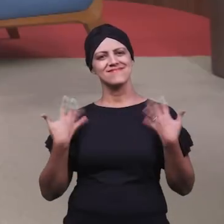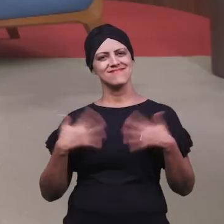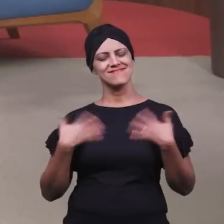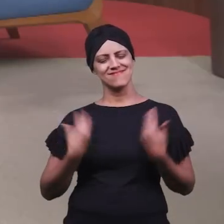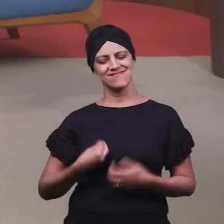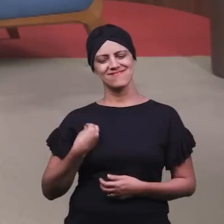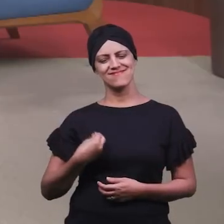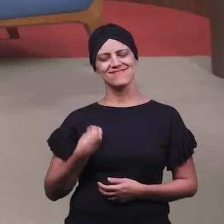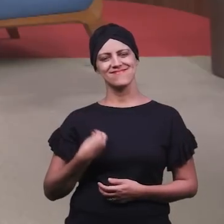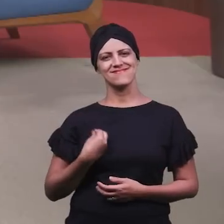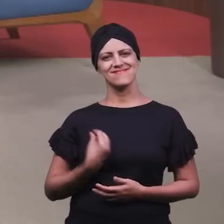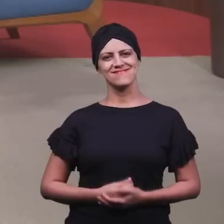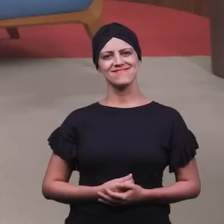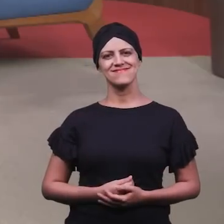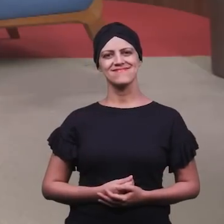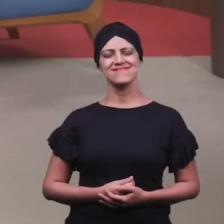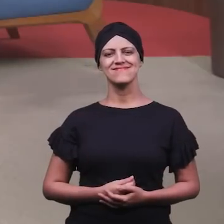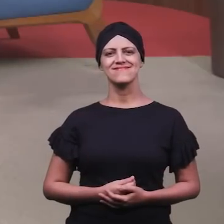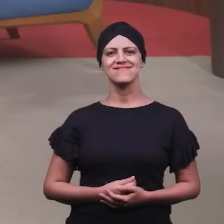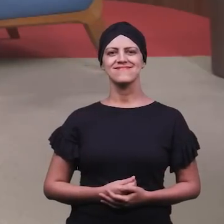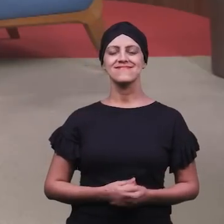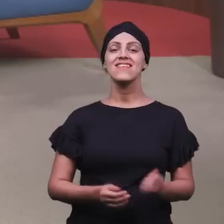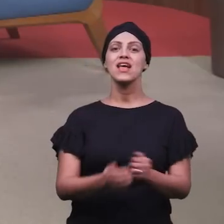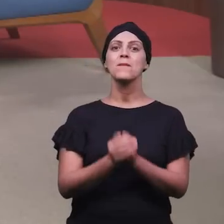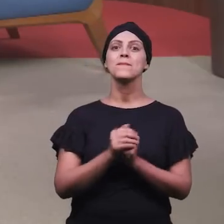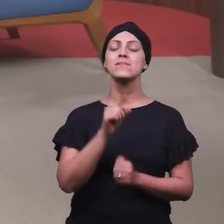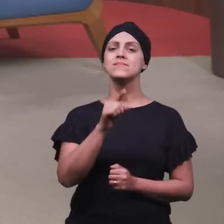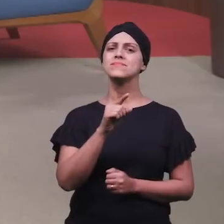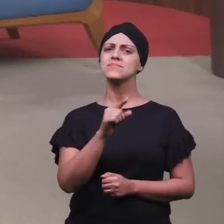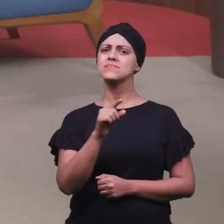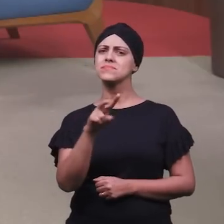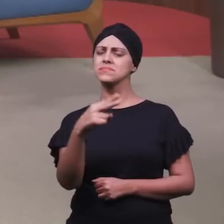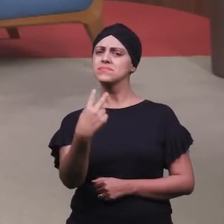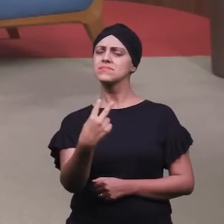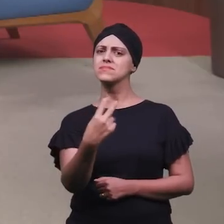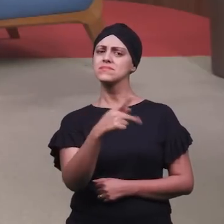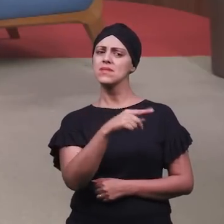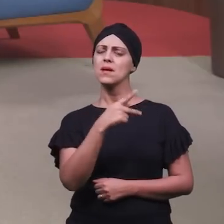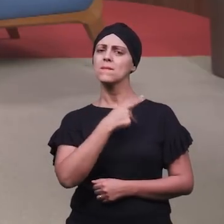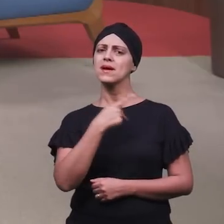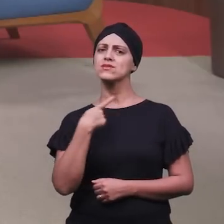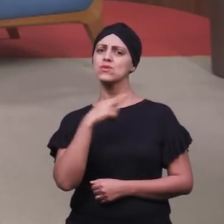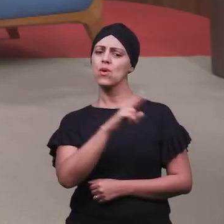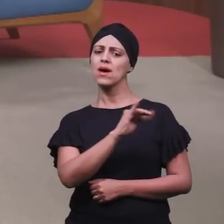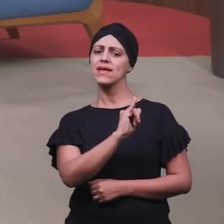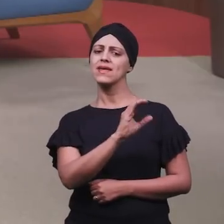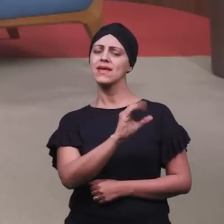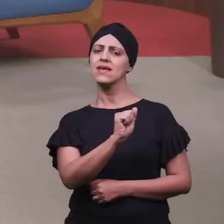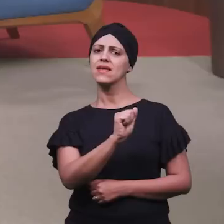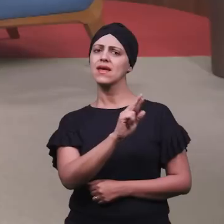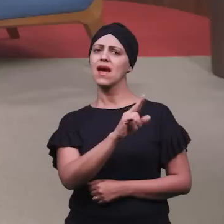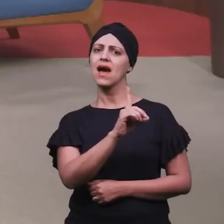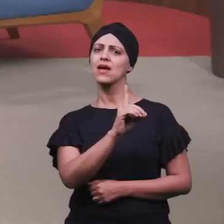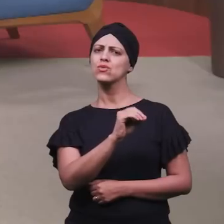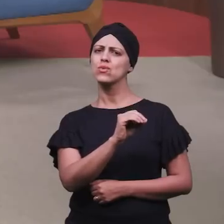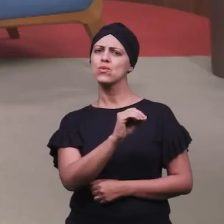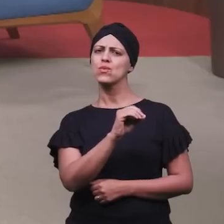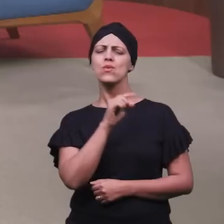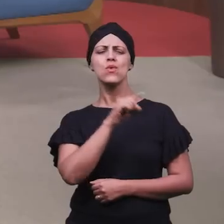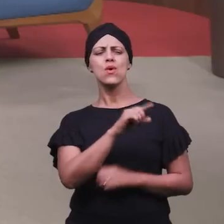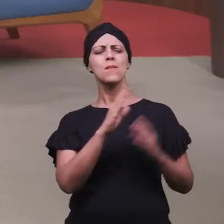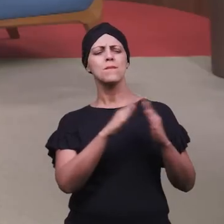uma alegria estar aqui. Amém. Você que está nos acompanhando, o pastor Ricardo Bravin, hoje você mora